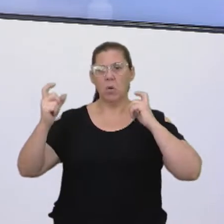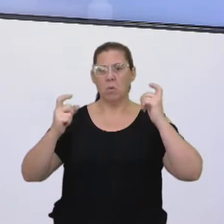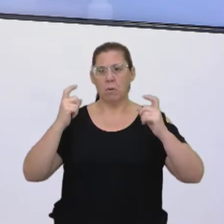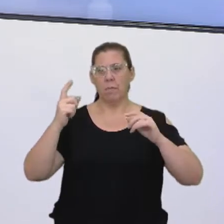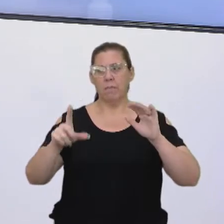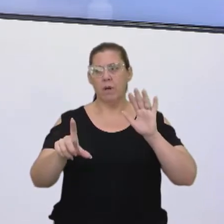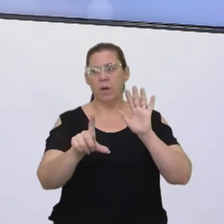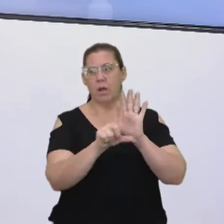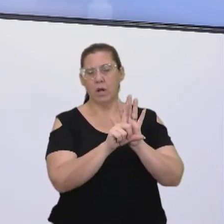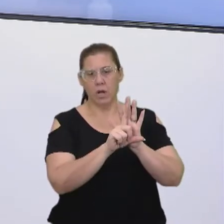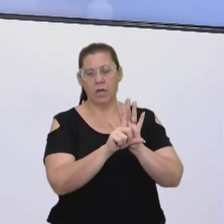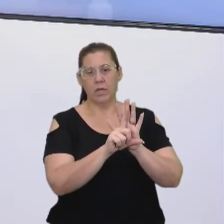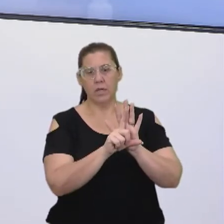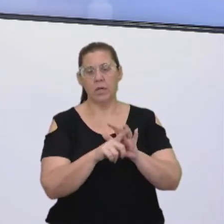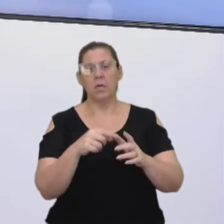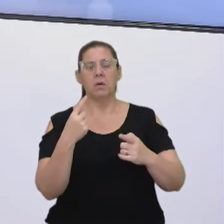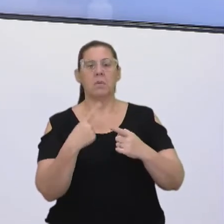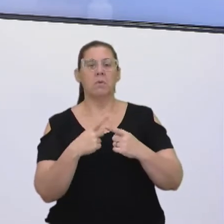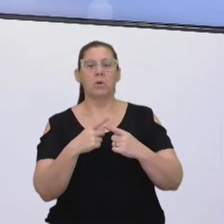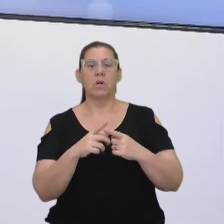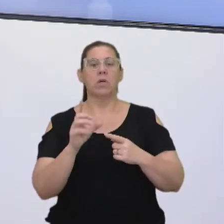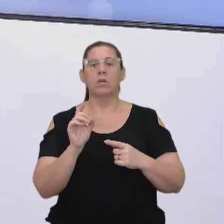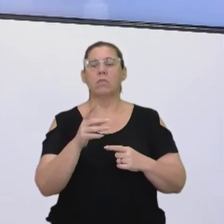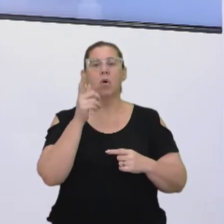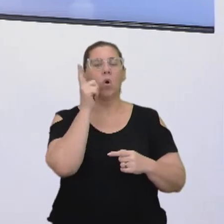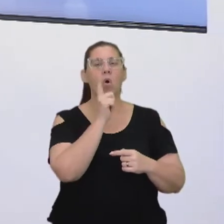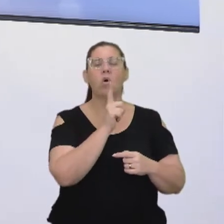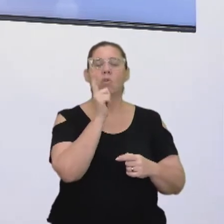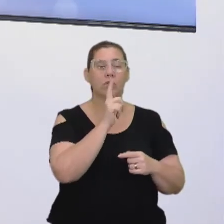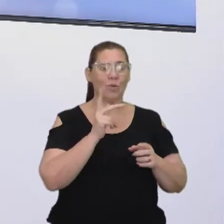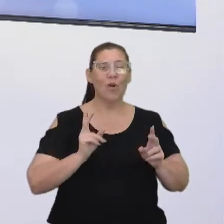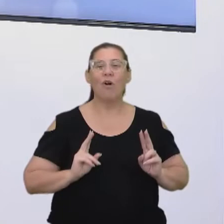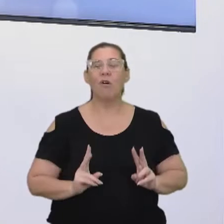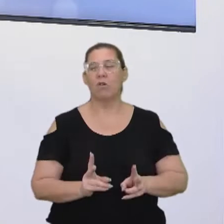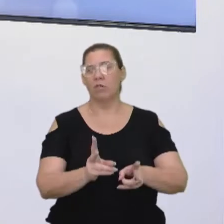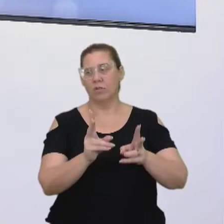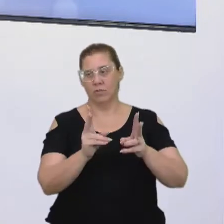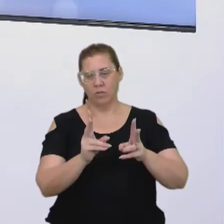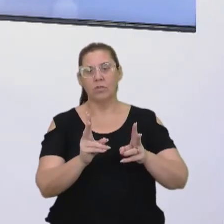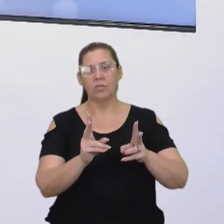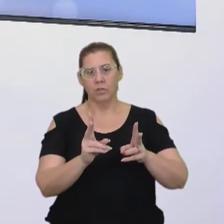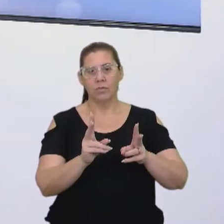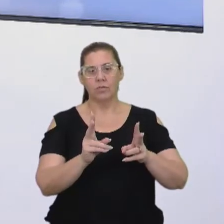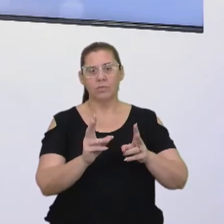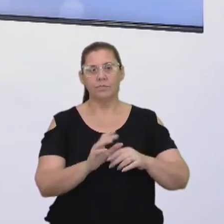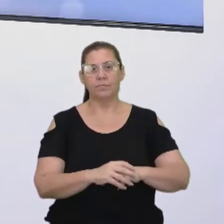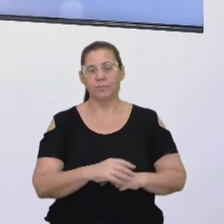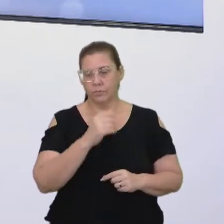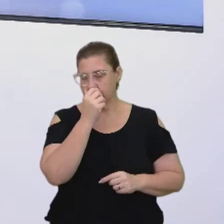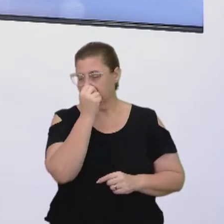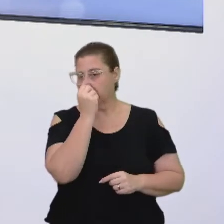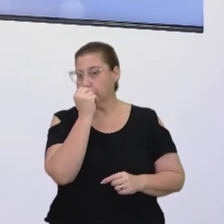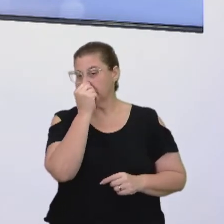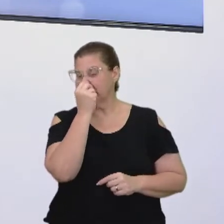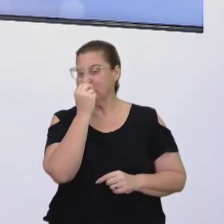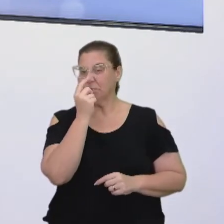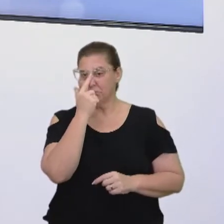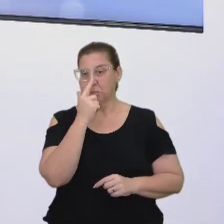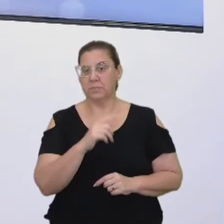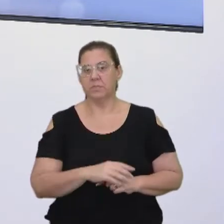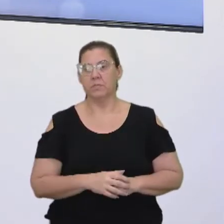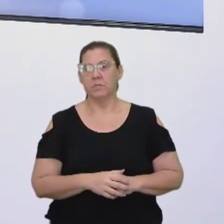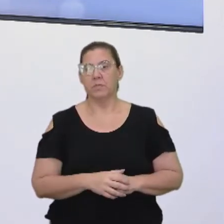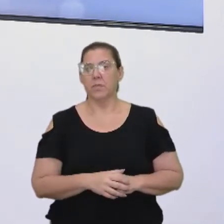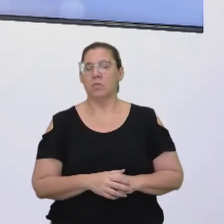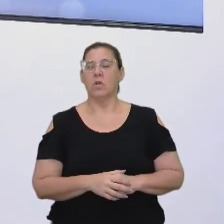essa legislação, porque não estavam conseguindo manter vamos dizer, as diretivas que são colocadas